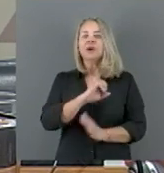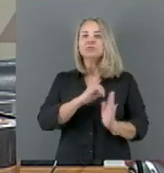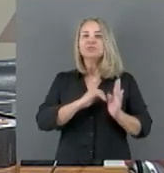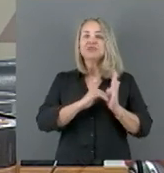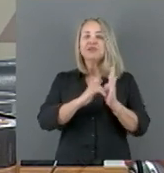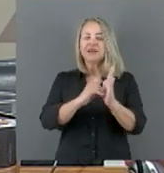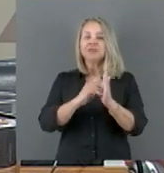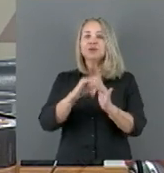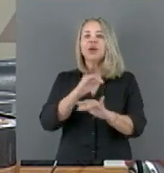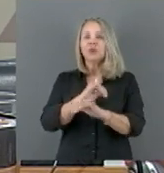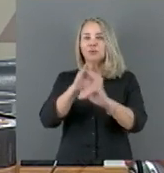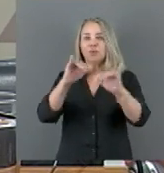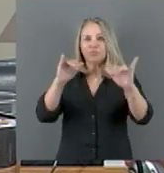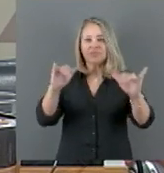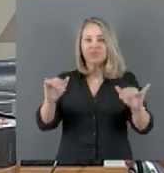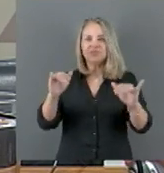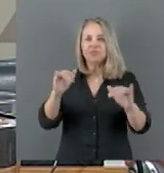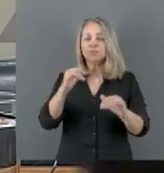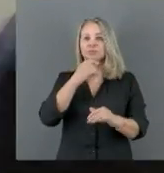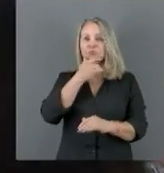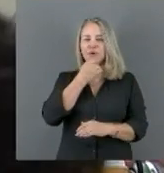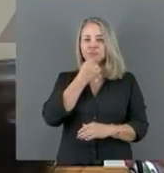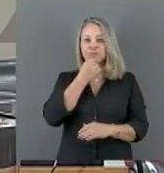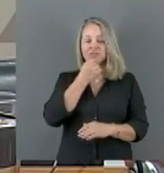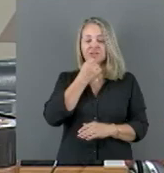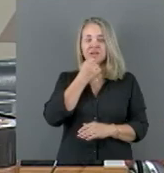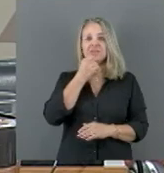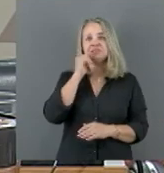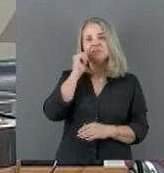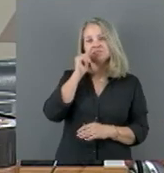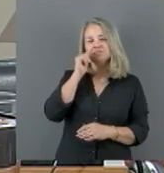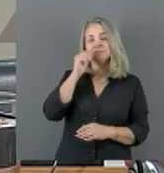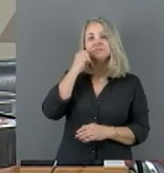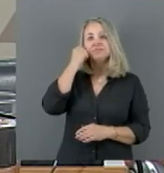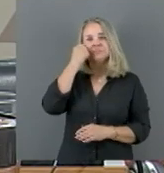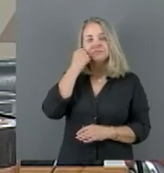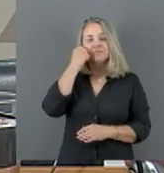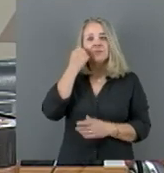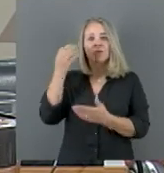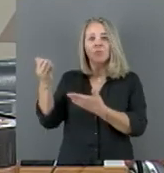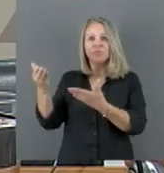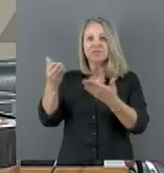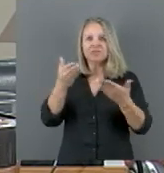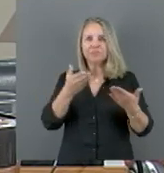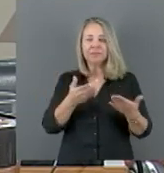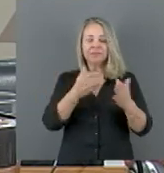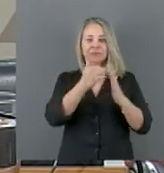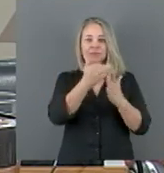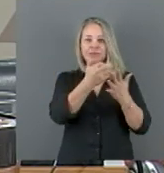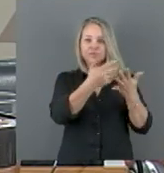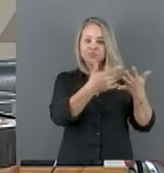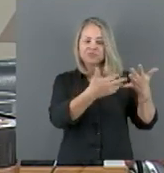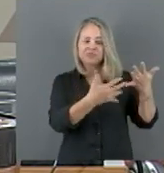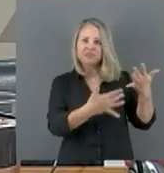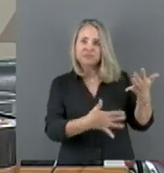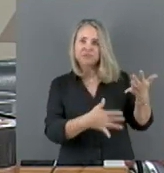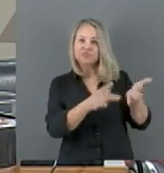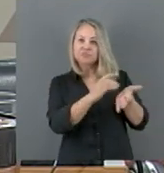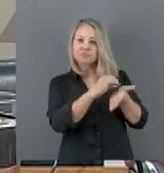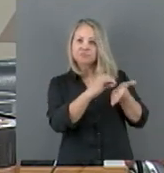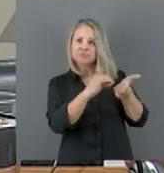às senhoras senadoras e aos senhores senadores o recebimento dos seguintes